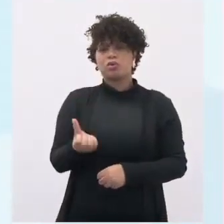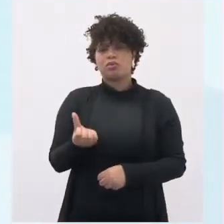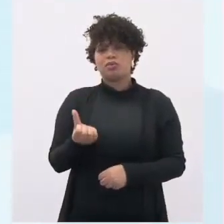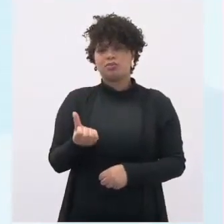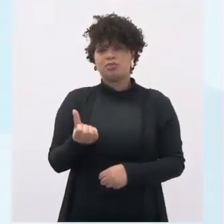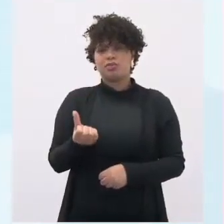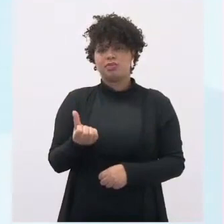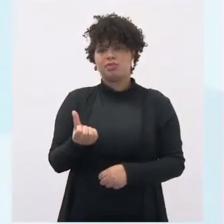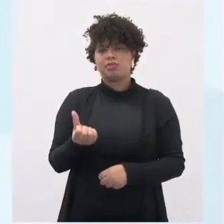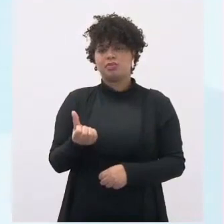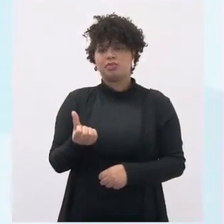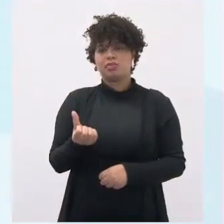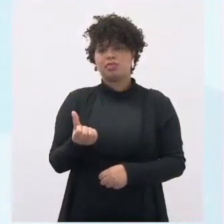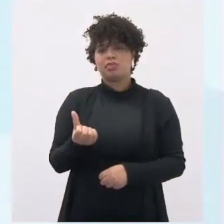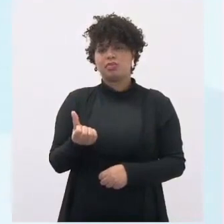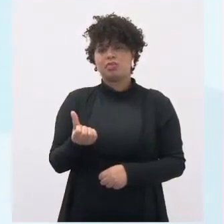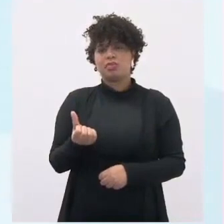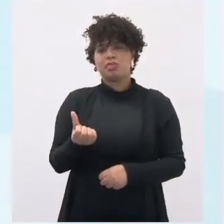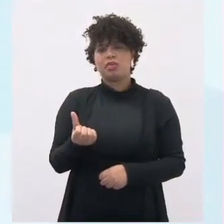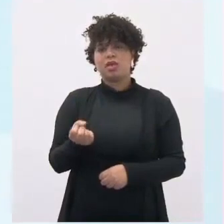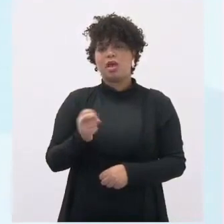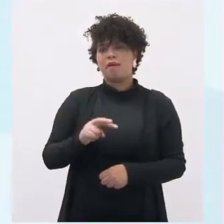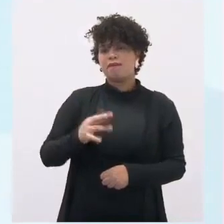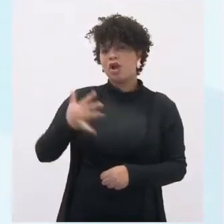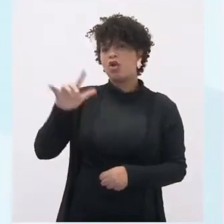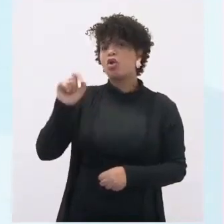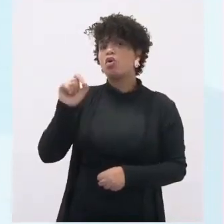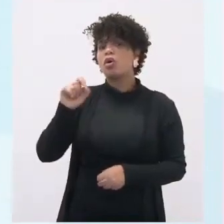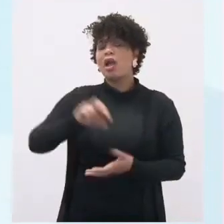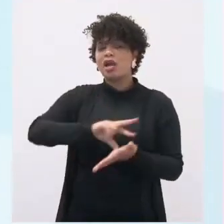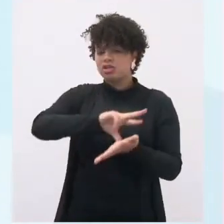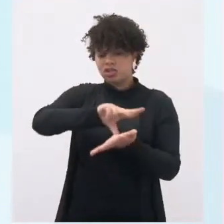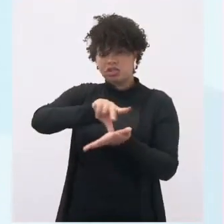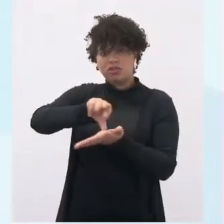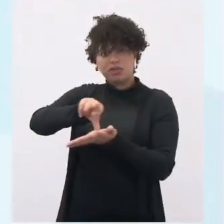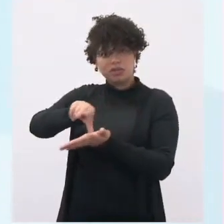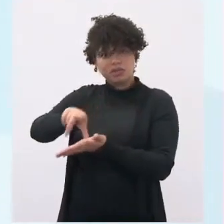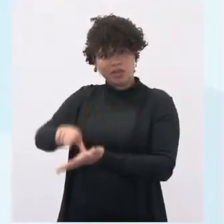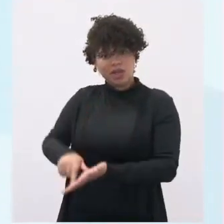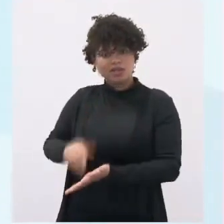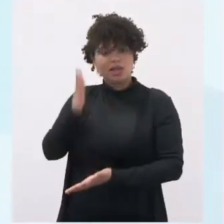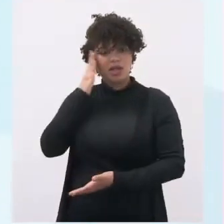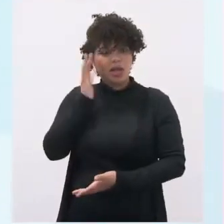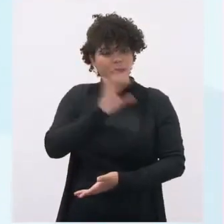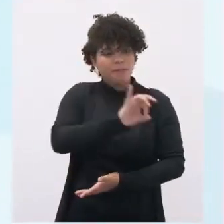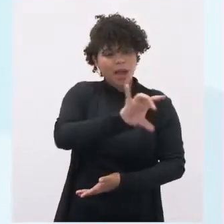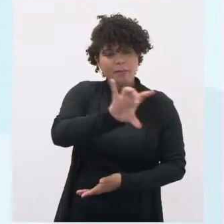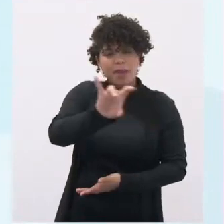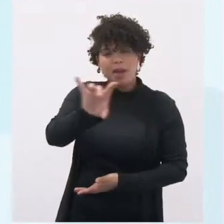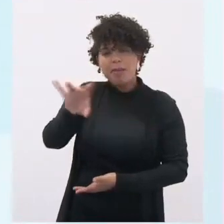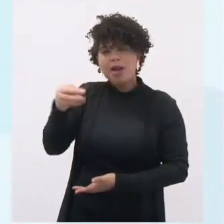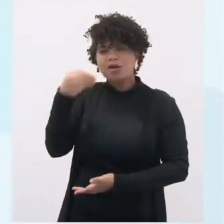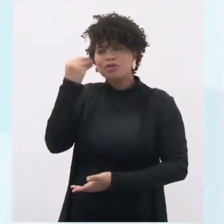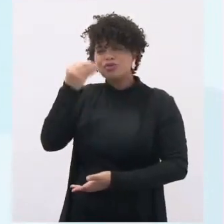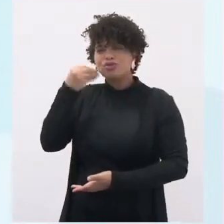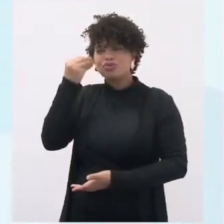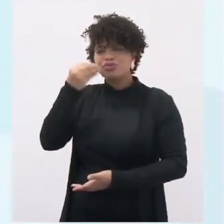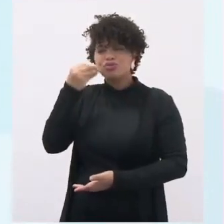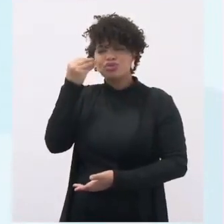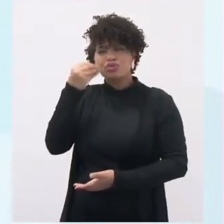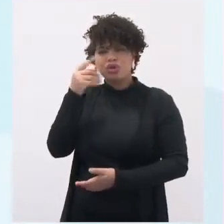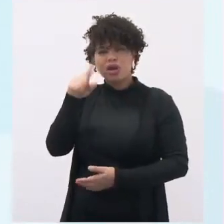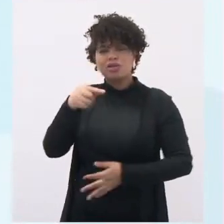a questão de valorizar a diversidade de saberes e vivências. Então, é aquela questão que nós discutimos no início,